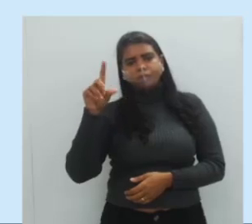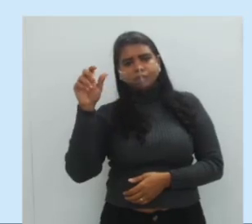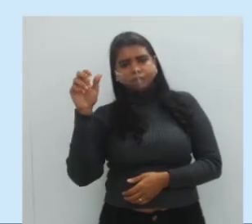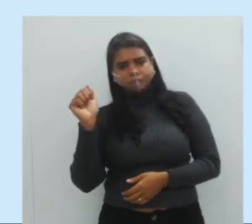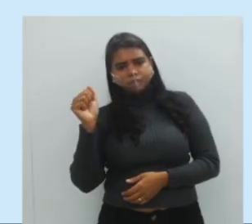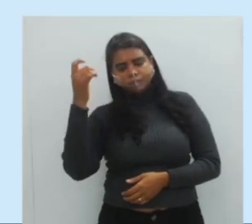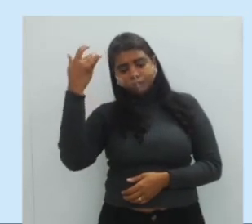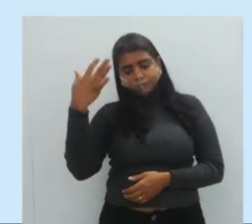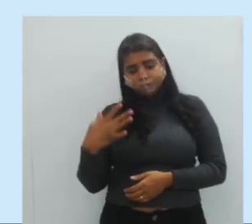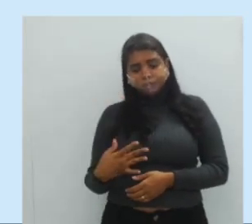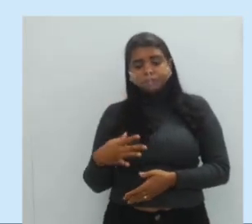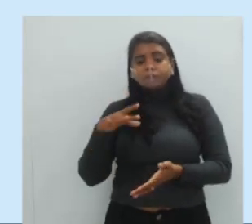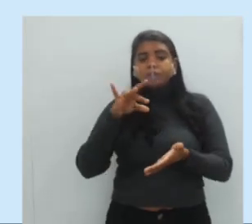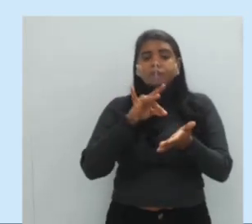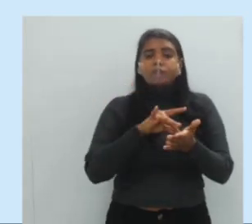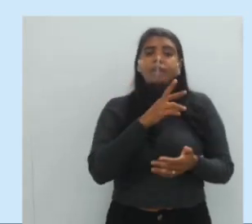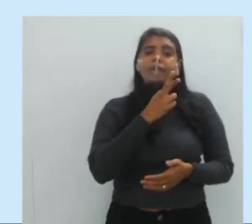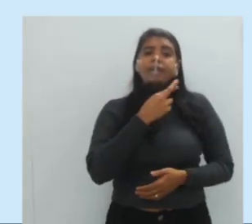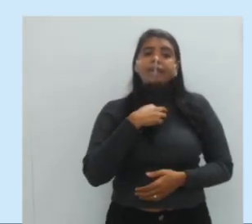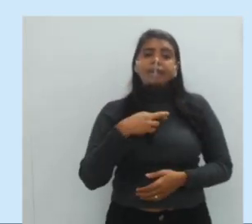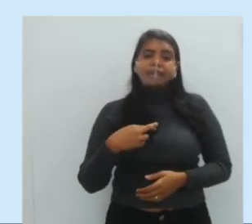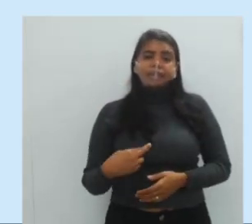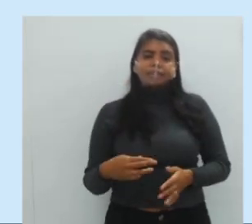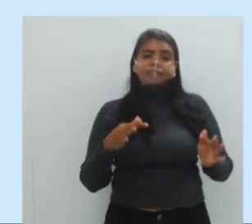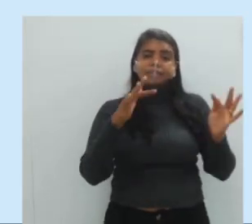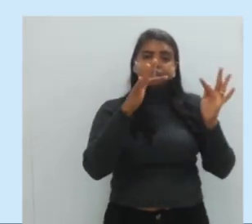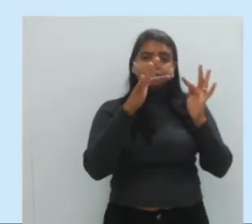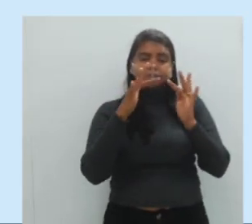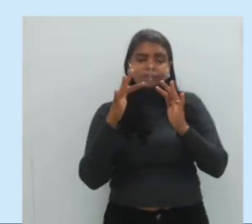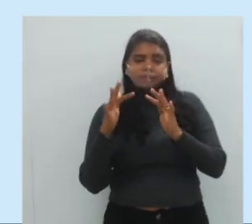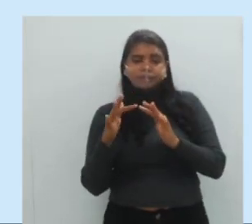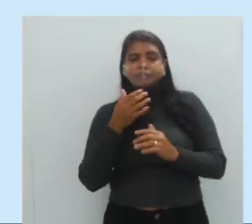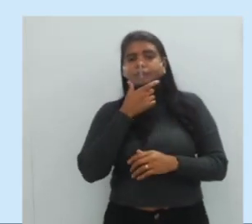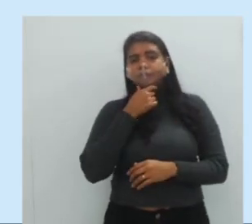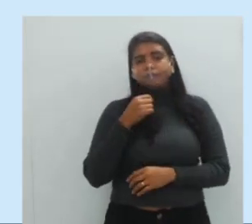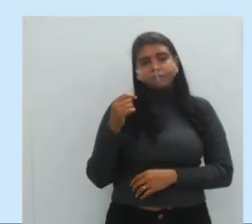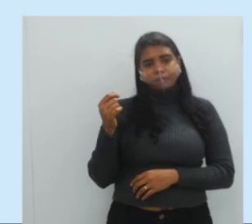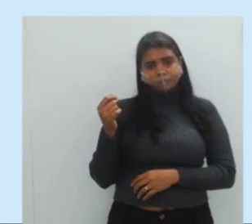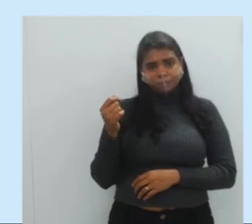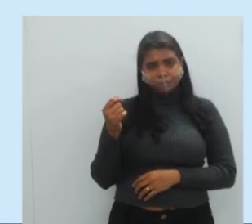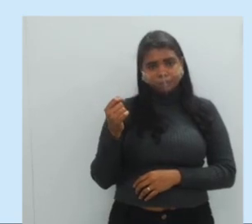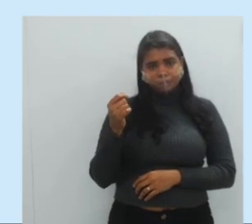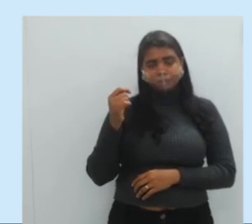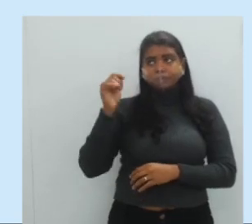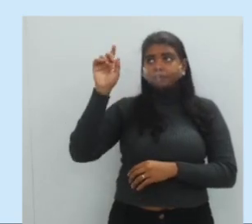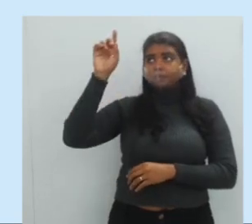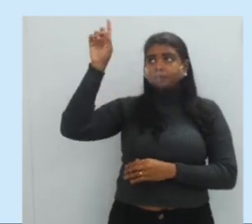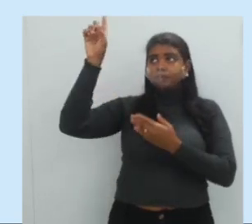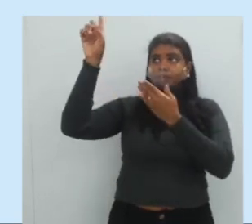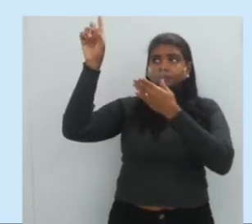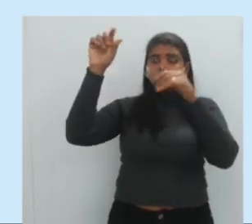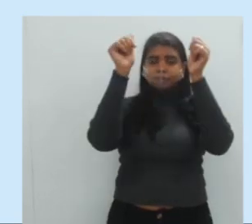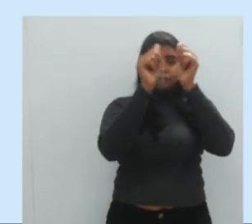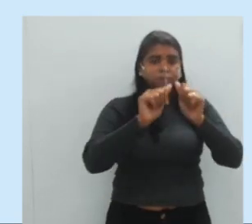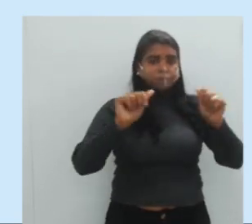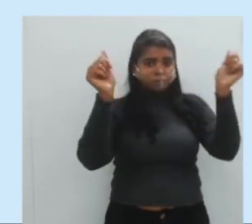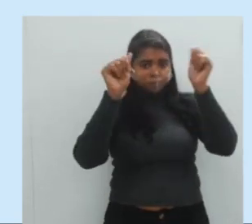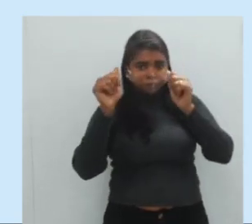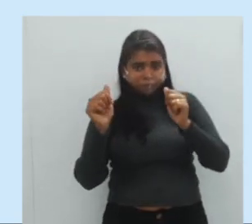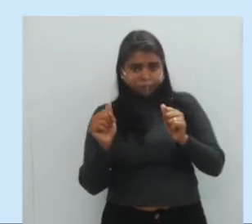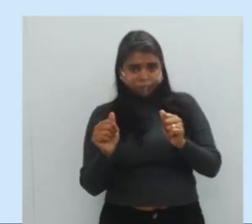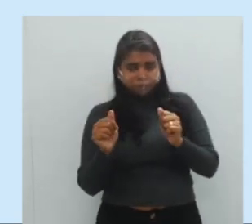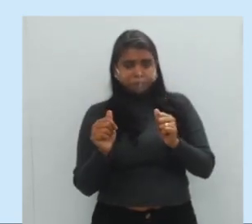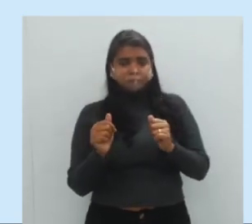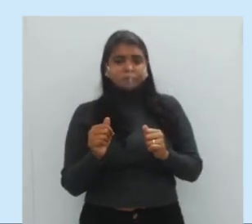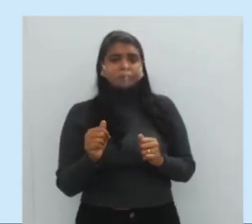que falei a vocês justamente. Religião, ligar homem ao divino, o sagrado,